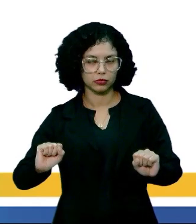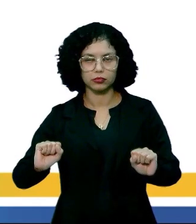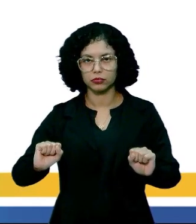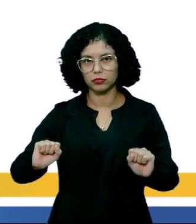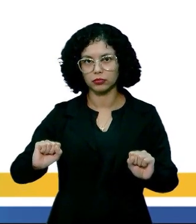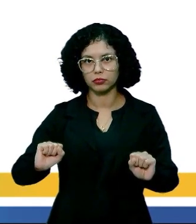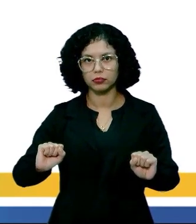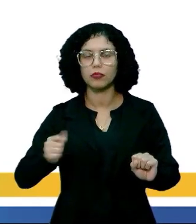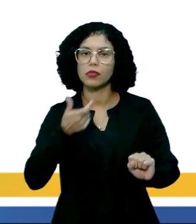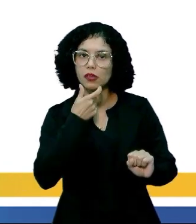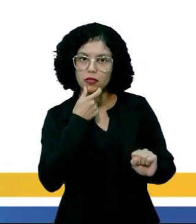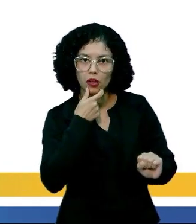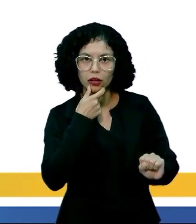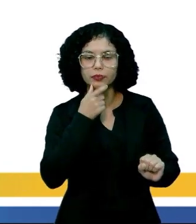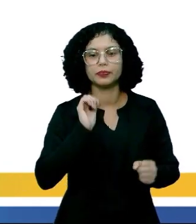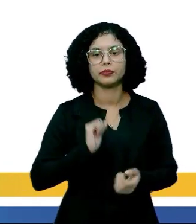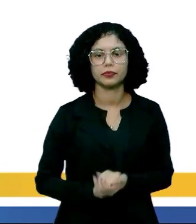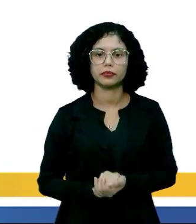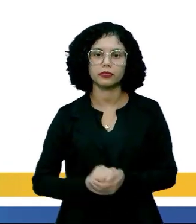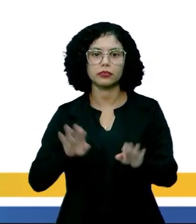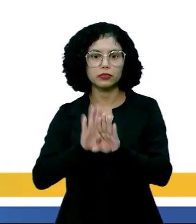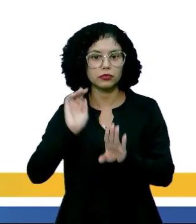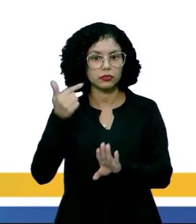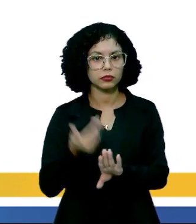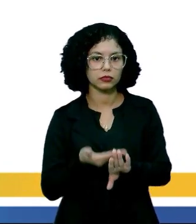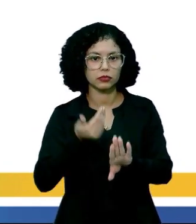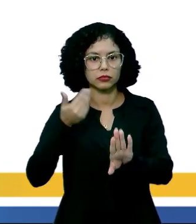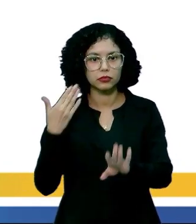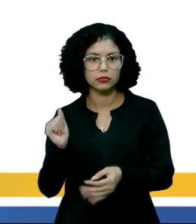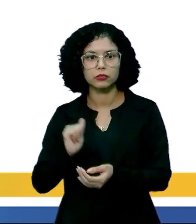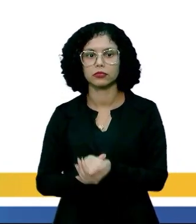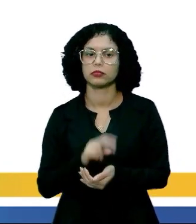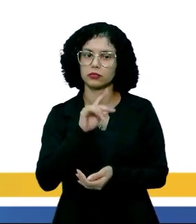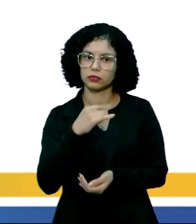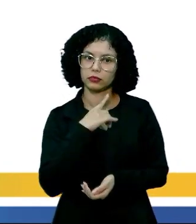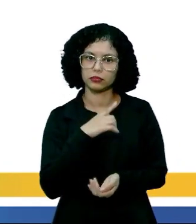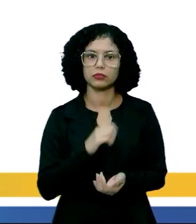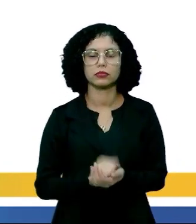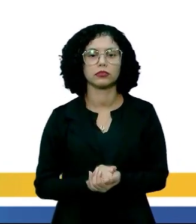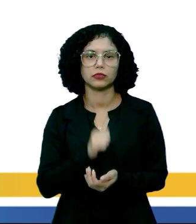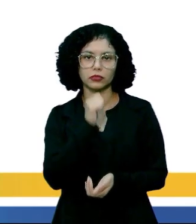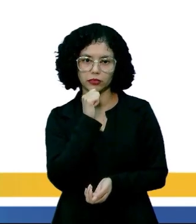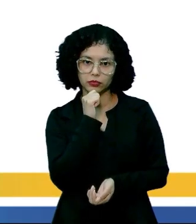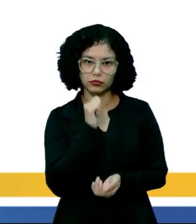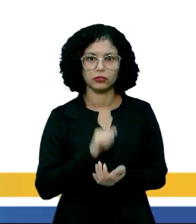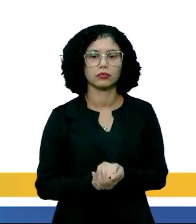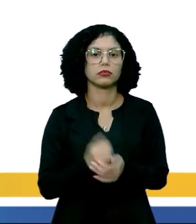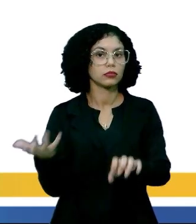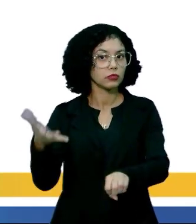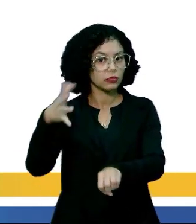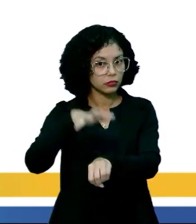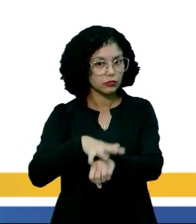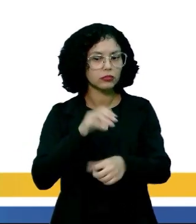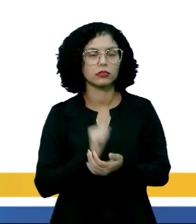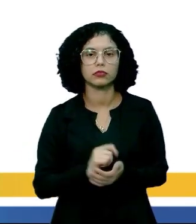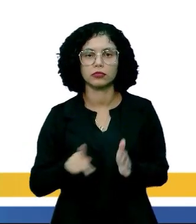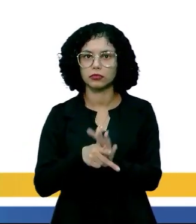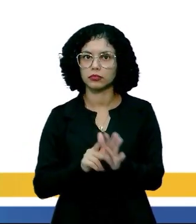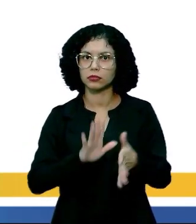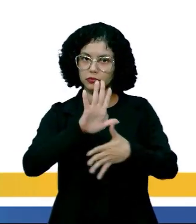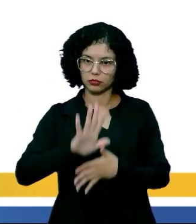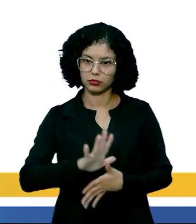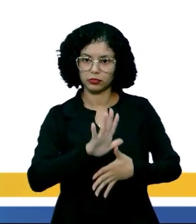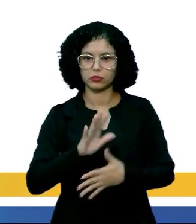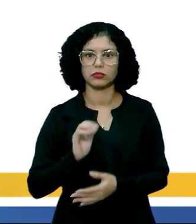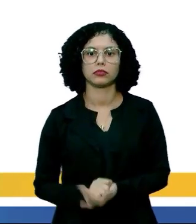escravidão inglesa, né, na Inglaterra, e de lá para cá nós vamos ter a independência das colônias na América. Por